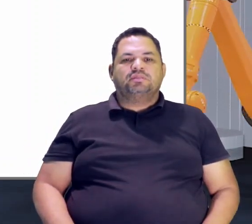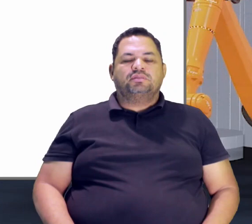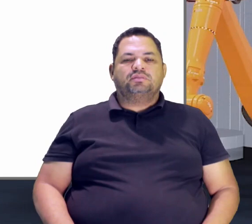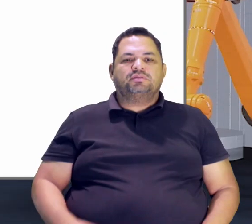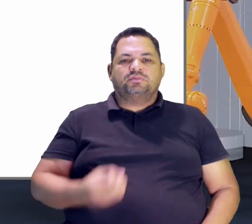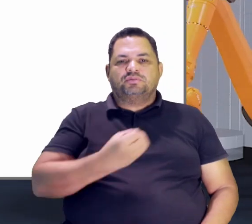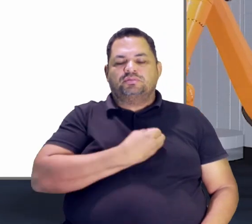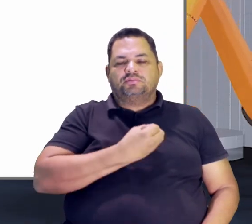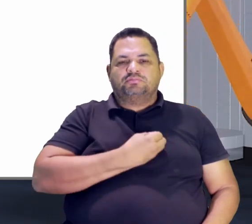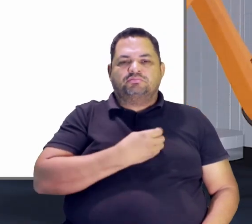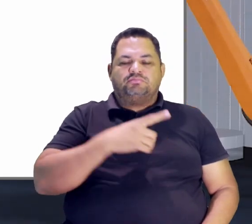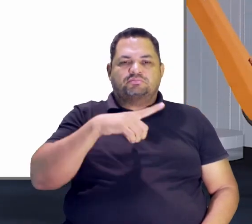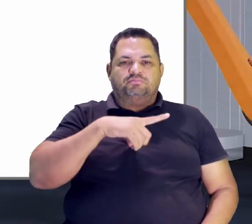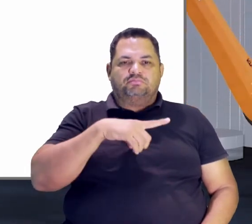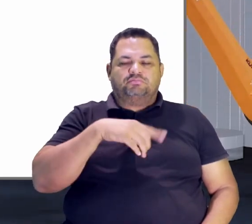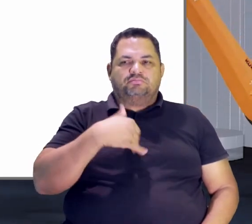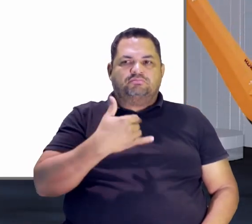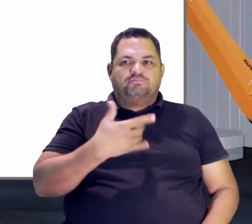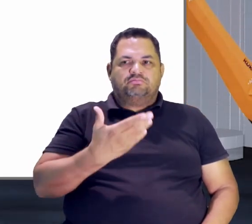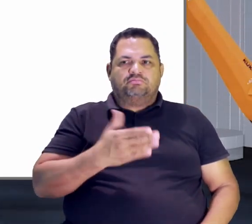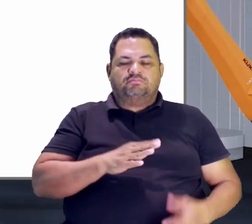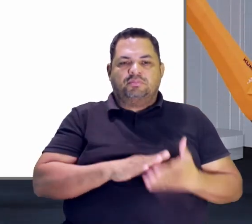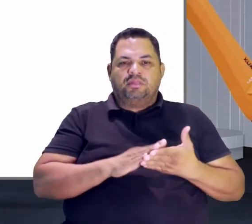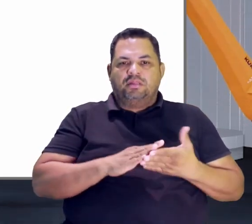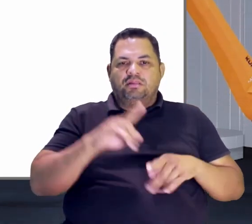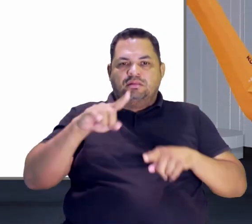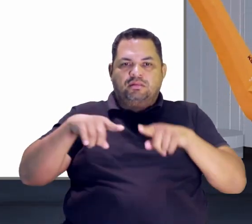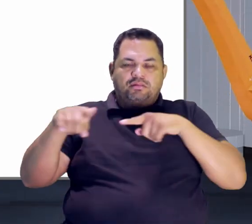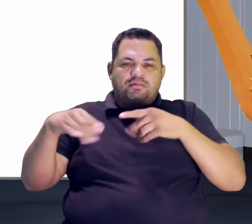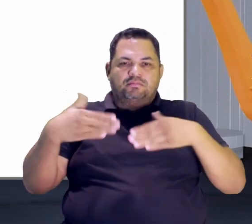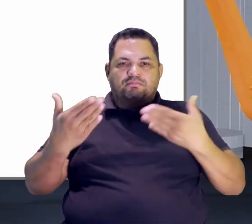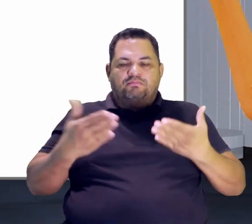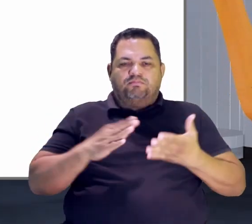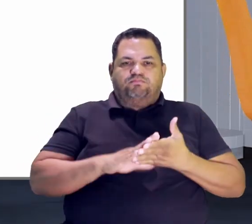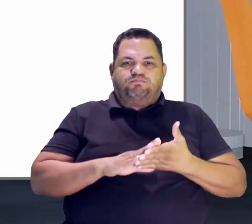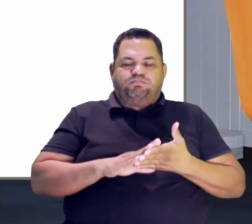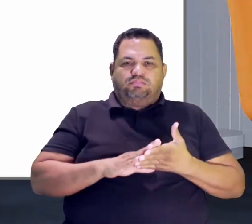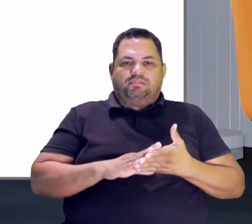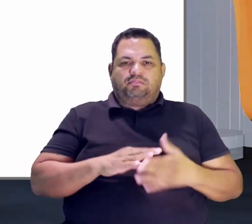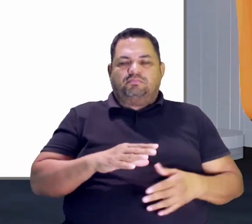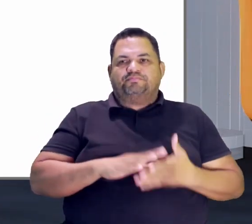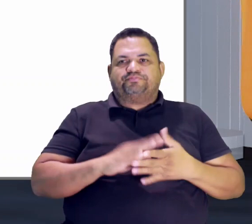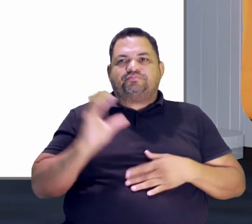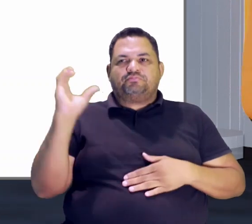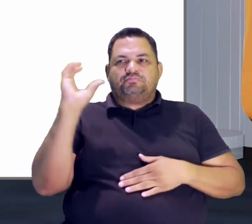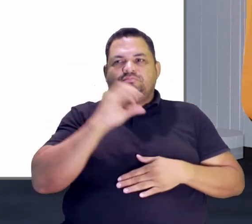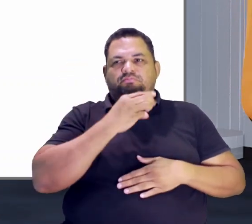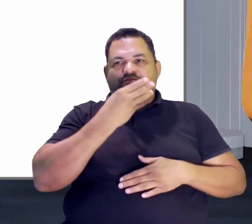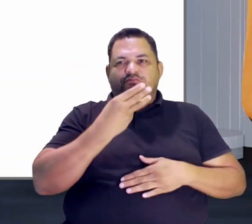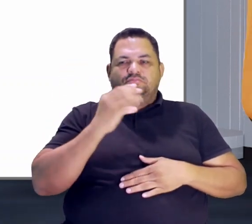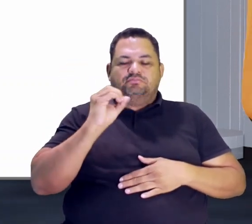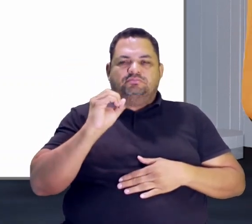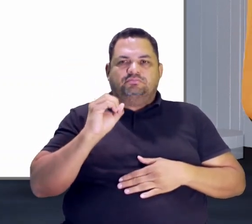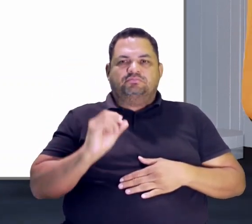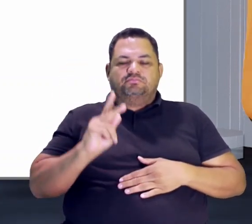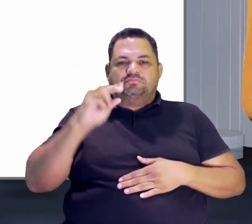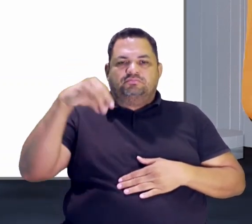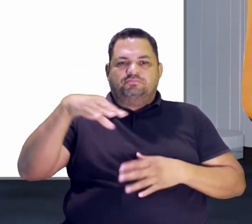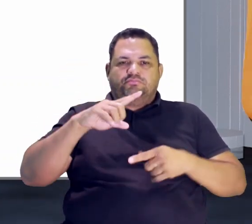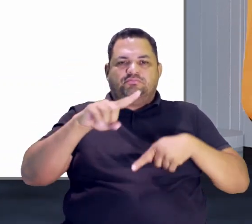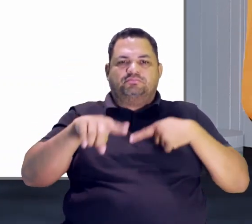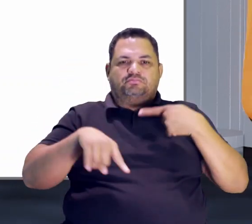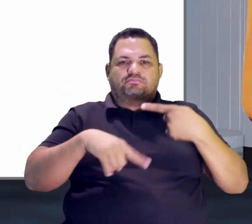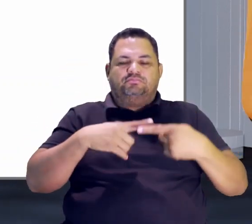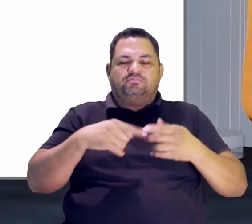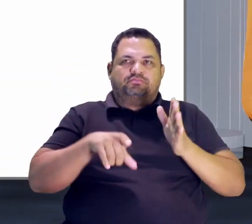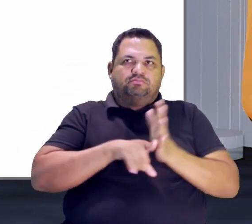números, tem que dar os números. Aqui não deu o exemplo, só deu graficamente. A velocidade de 30 km por hora, depois com mais 40, depois com